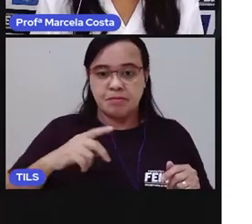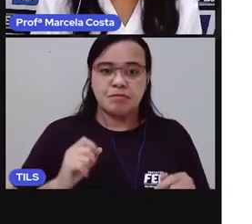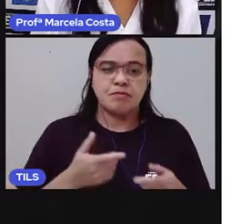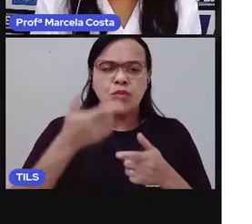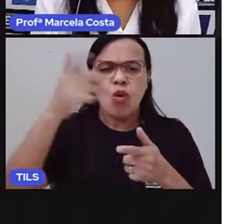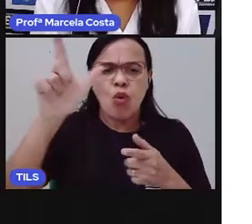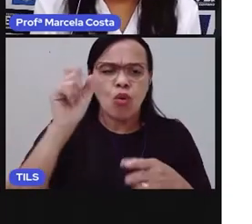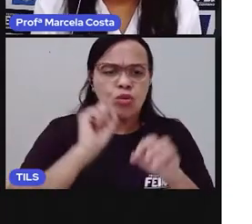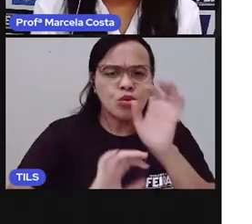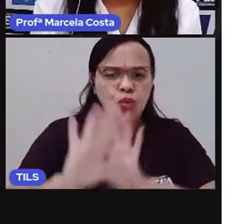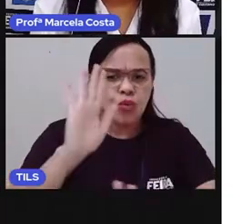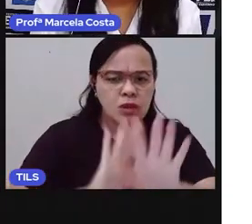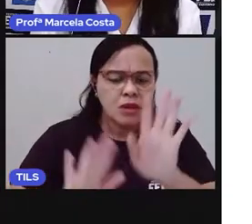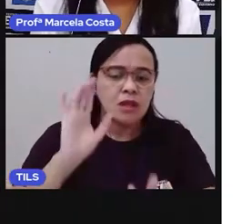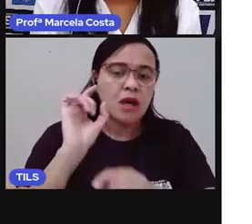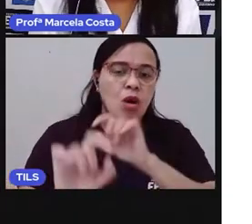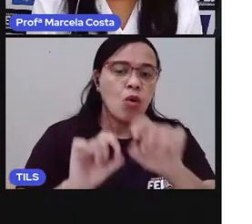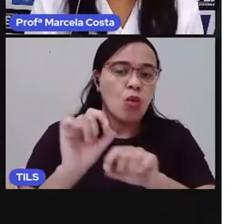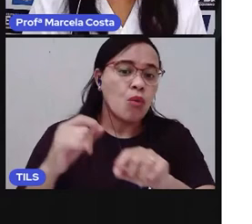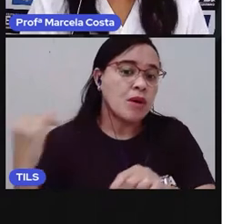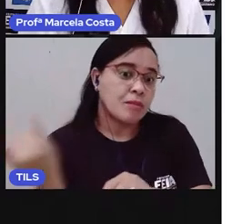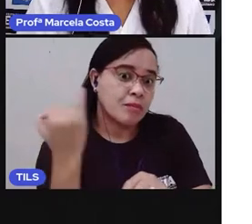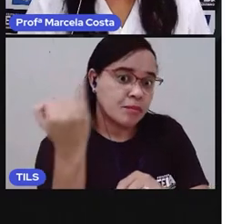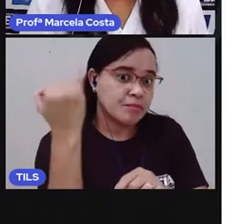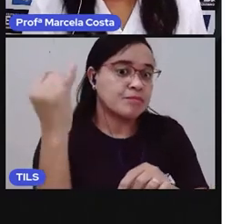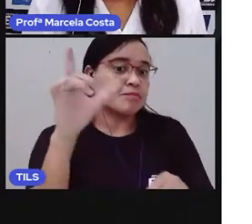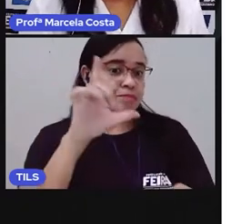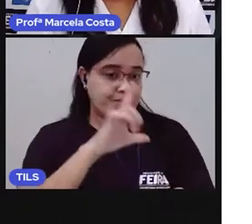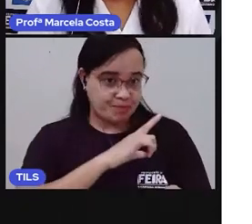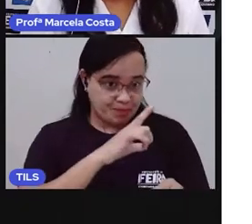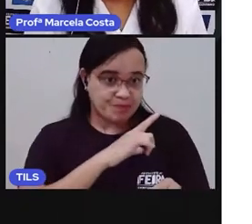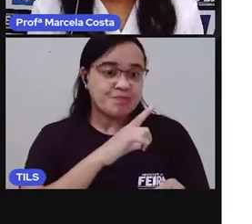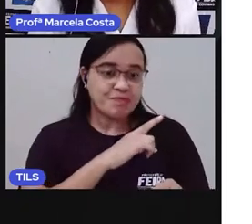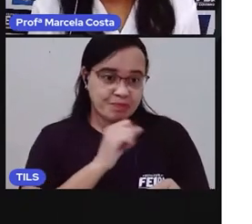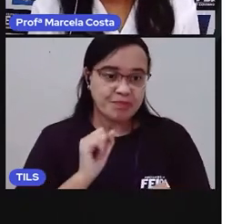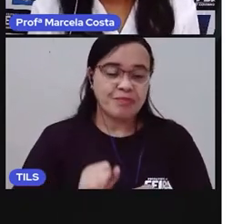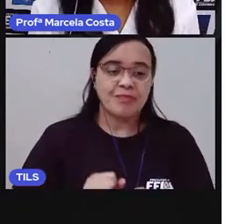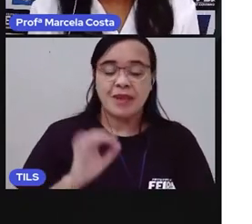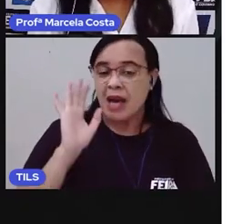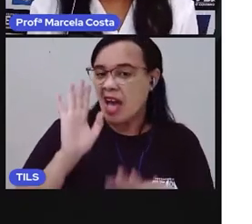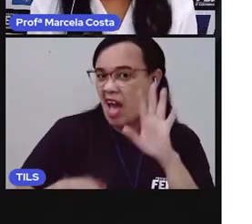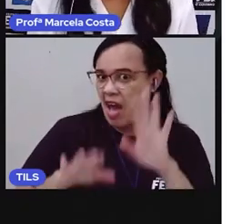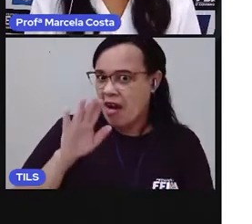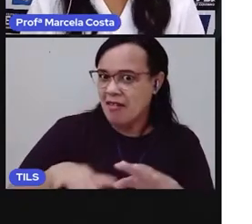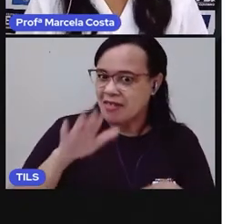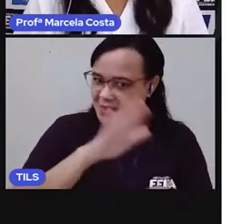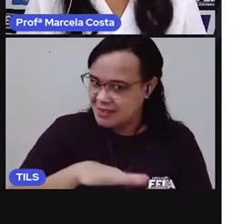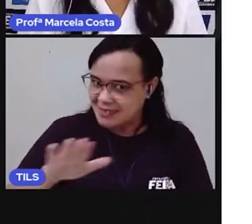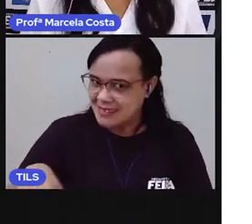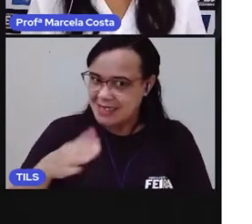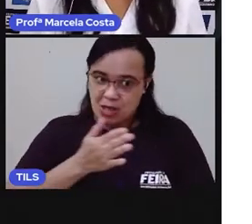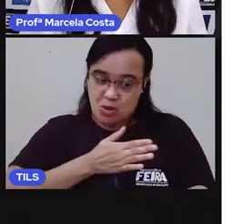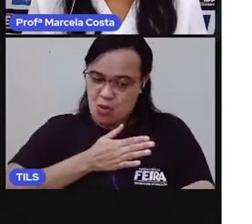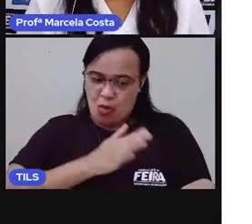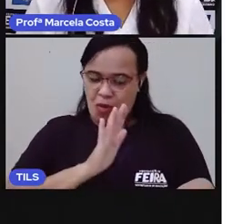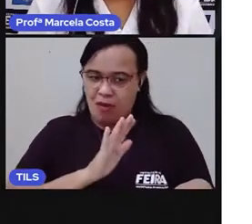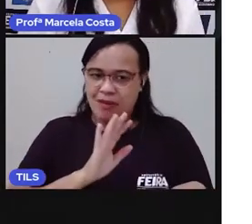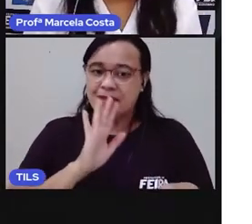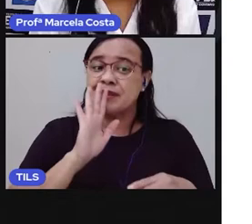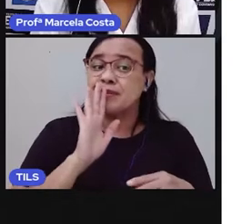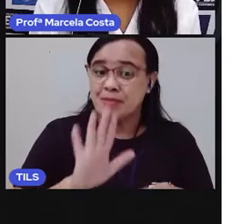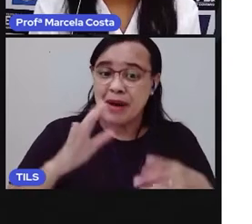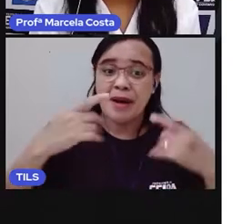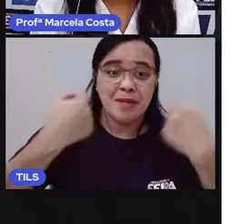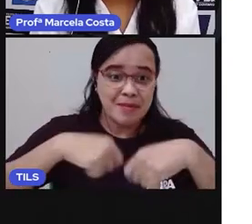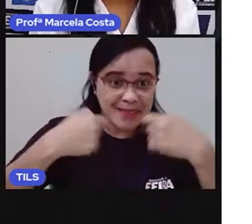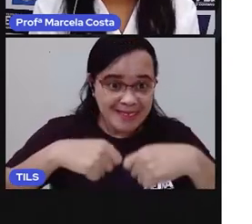Outro cuidado muito importante, eu sei que tem gente, tem criança aí que não gosta muito, mas tem que